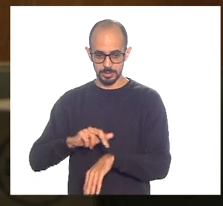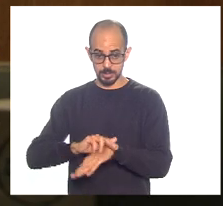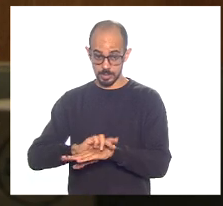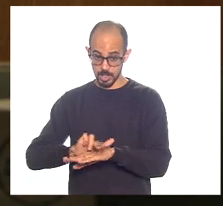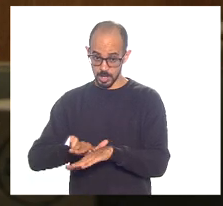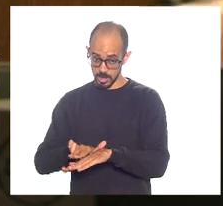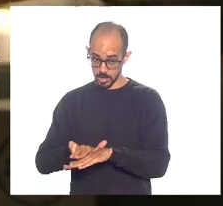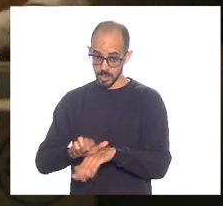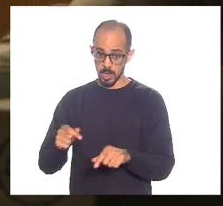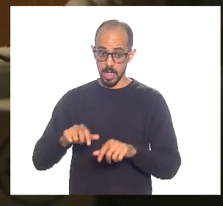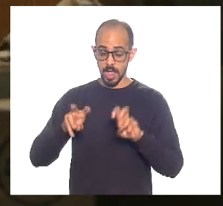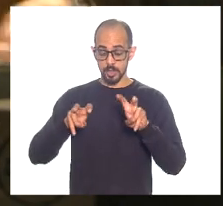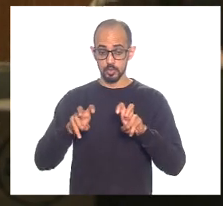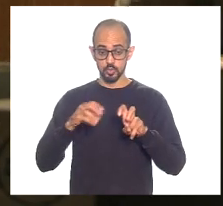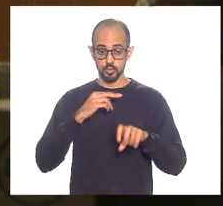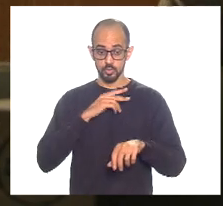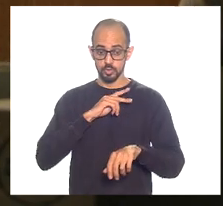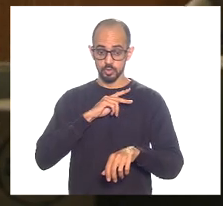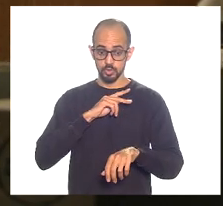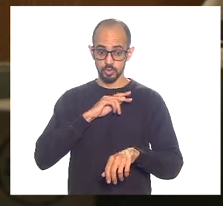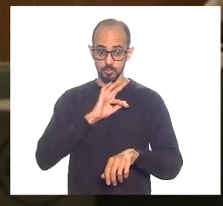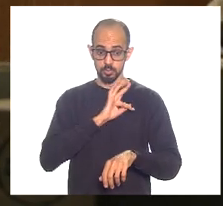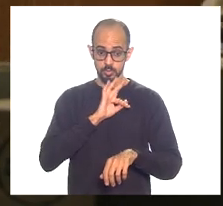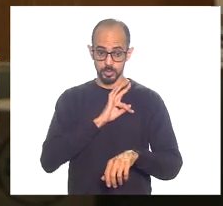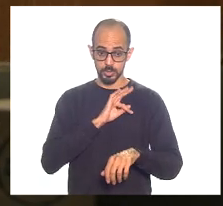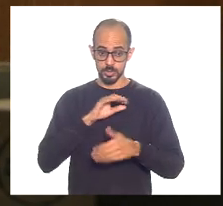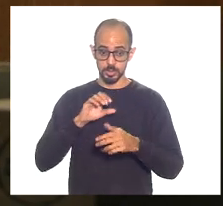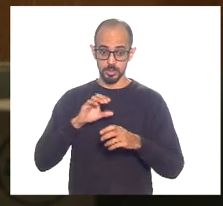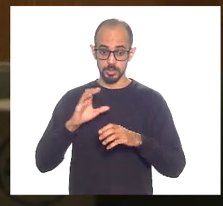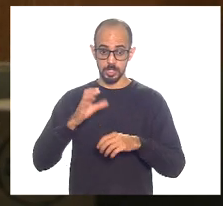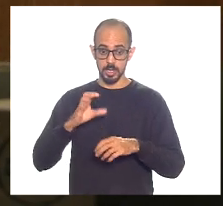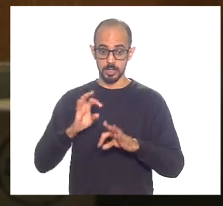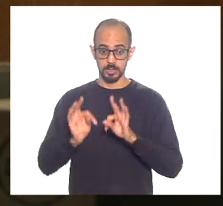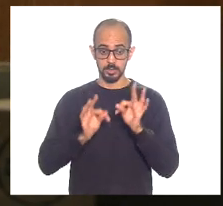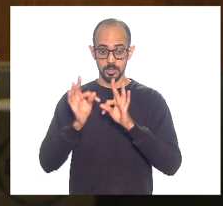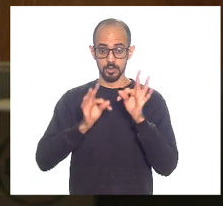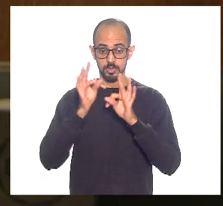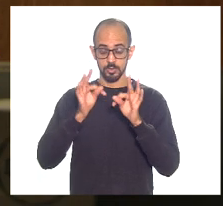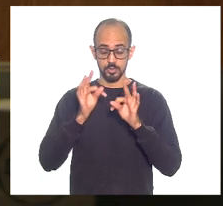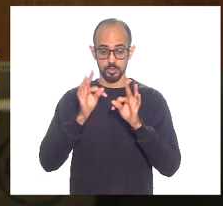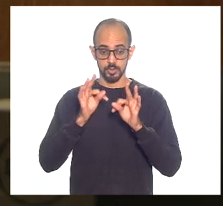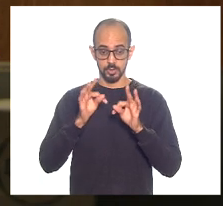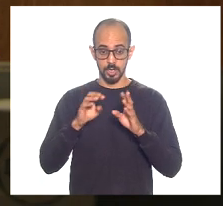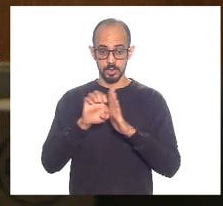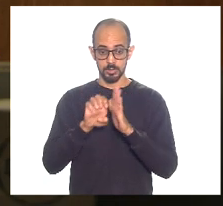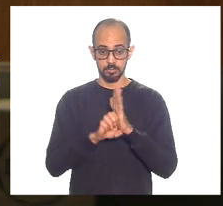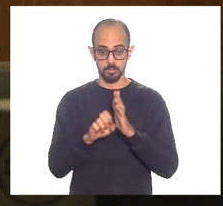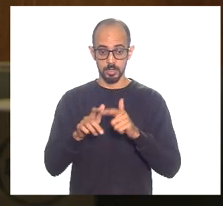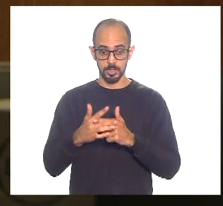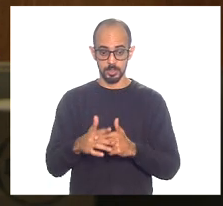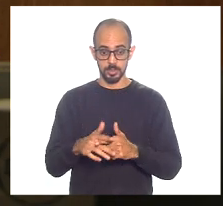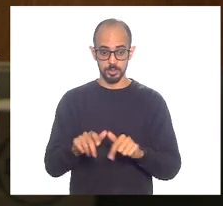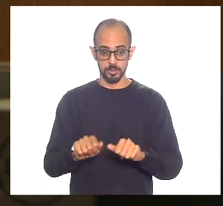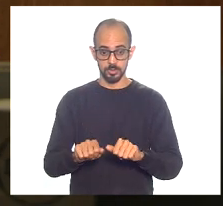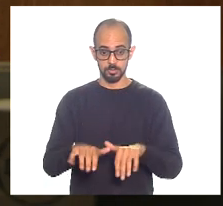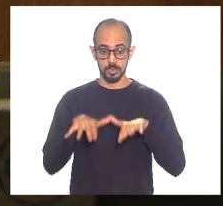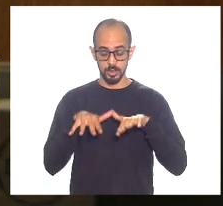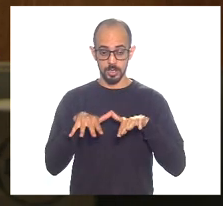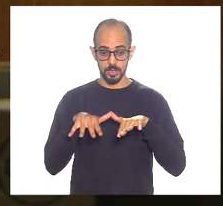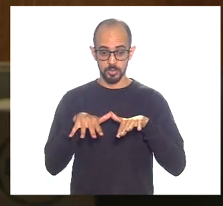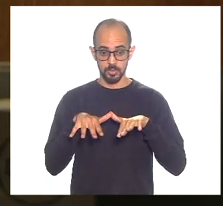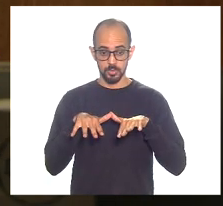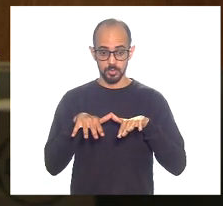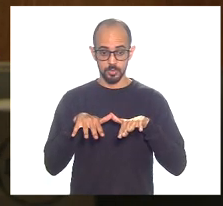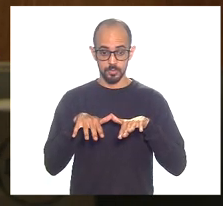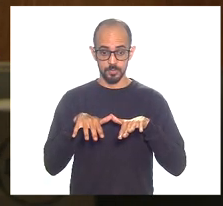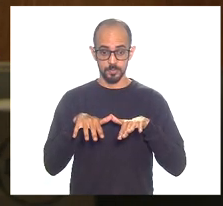pública, assunto de polícia, de ciência e tecnologia e de orçamento às emendas de plenário. Que eu li o parecer da anterior. Pela Comissão de Constituição e